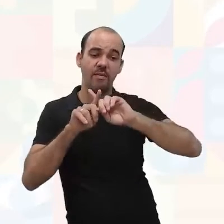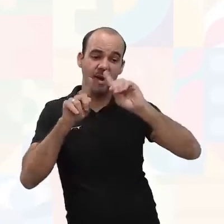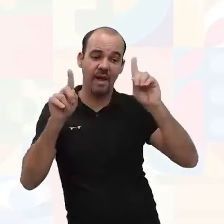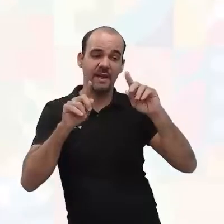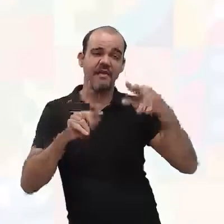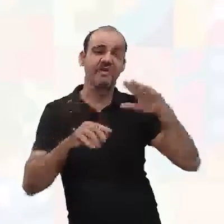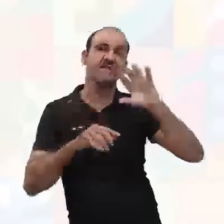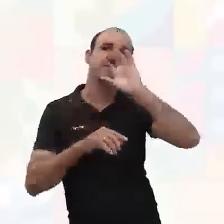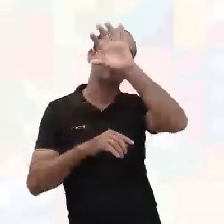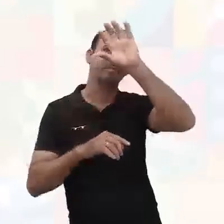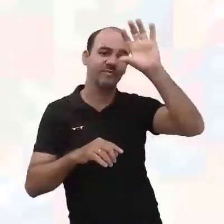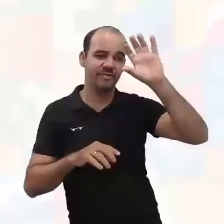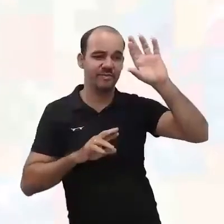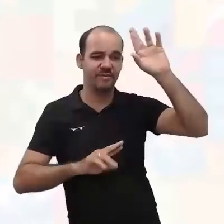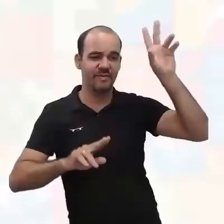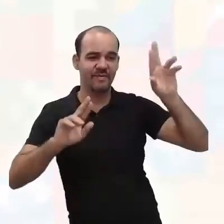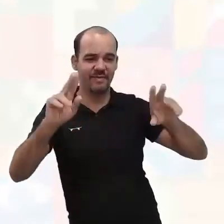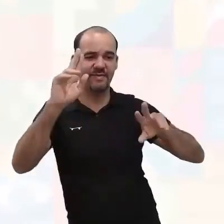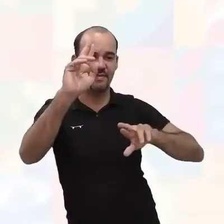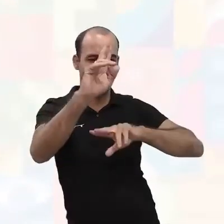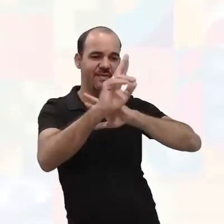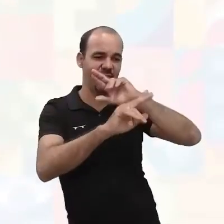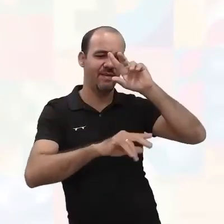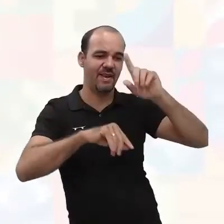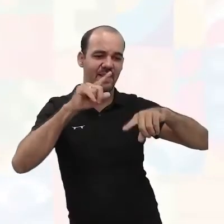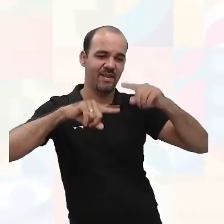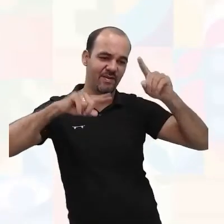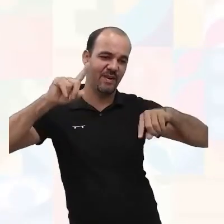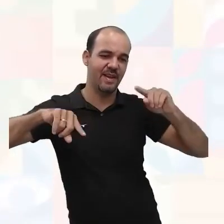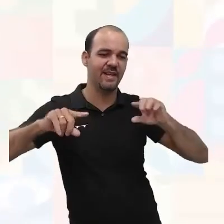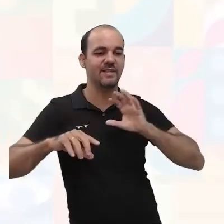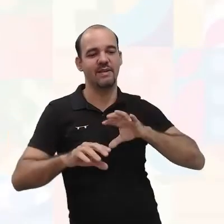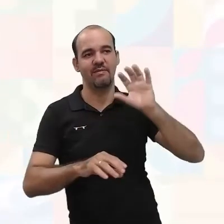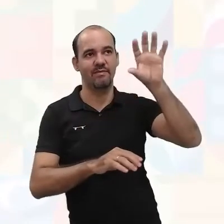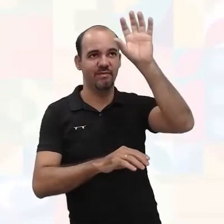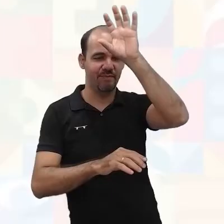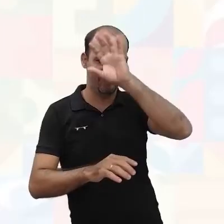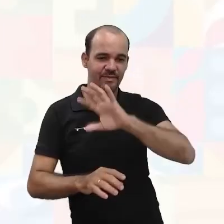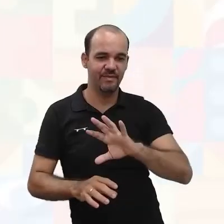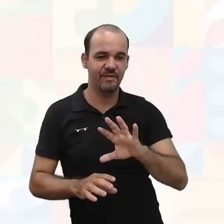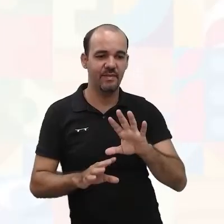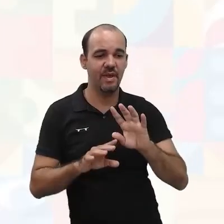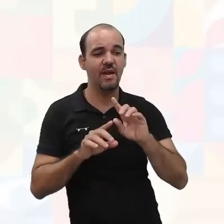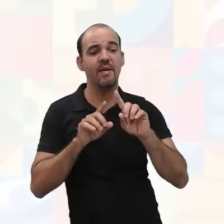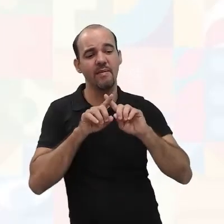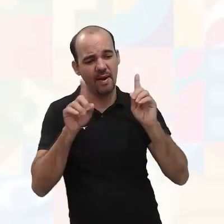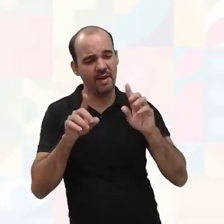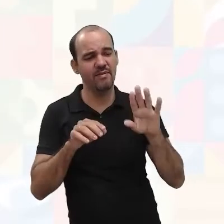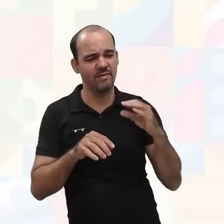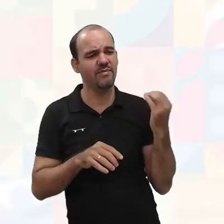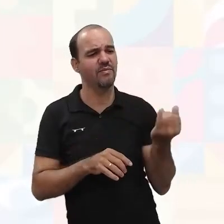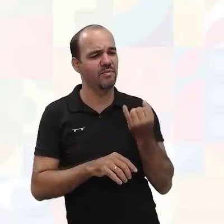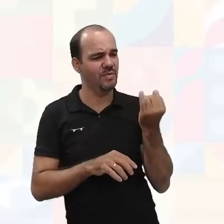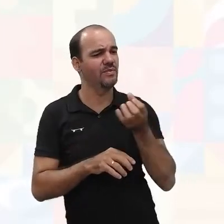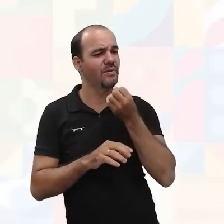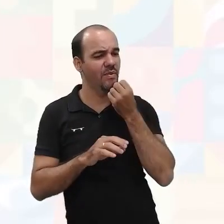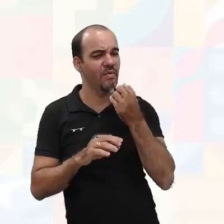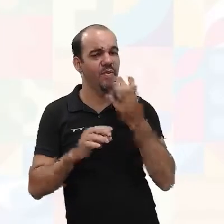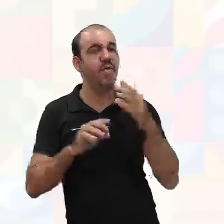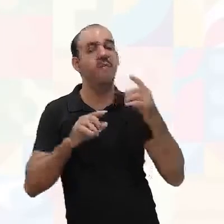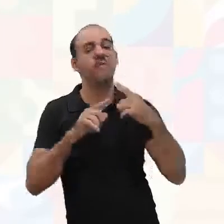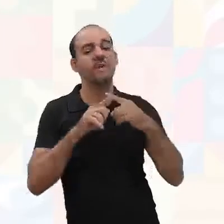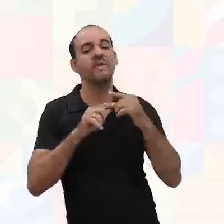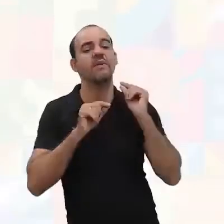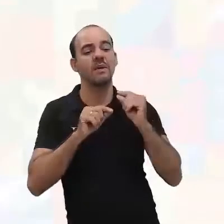acesso a essa educação. Mas foi importante pensar que o acesso foi no sentido